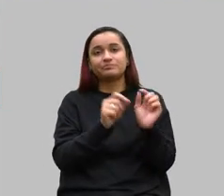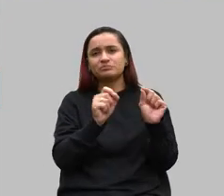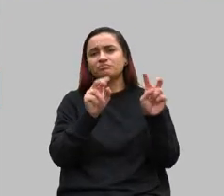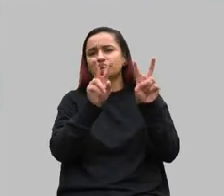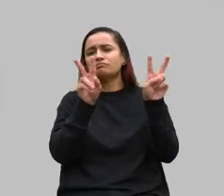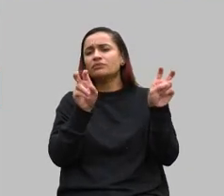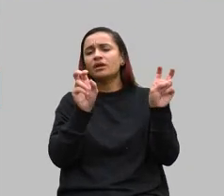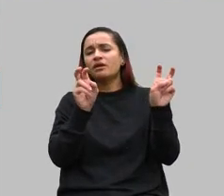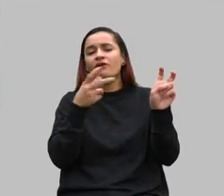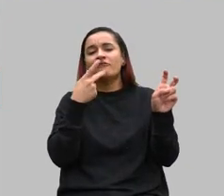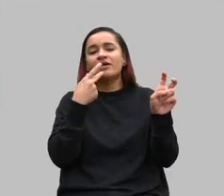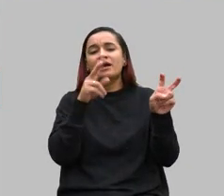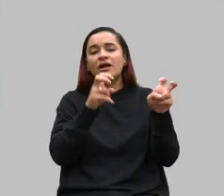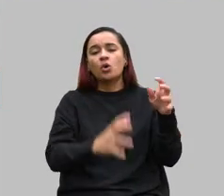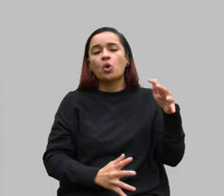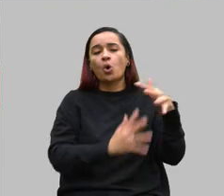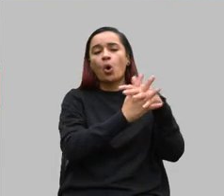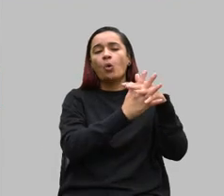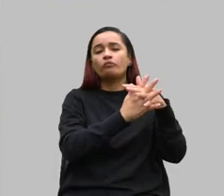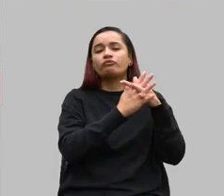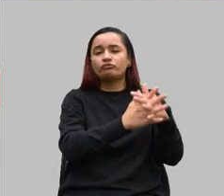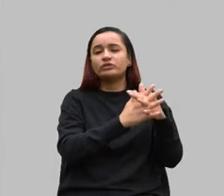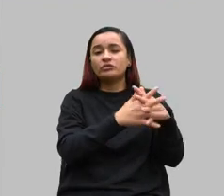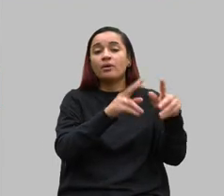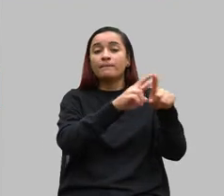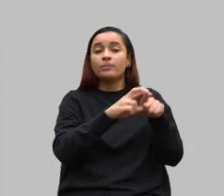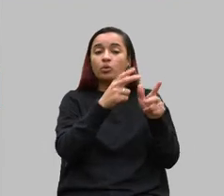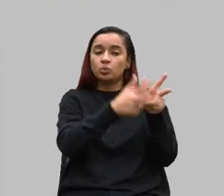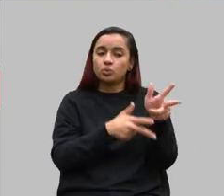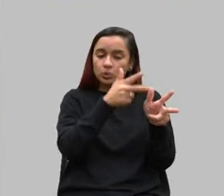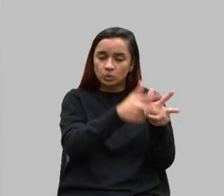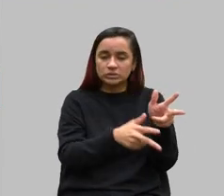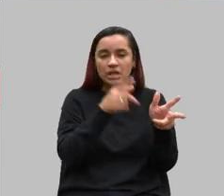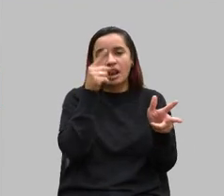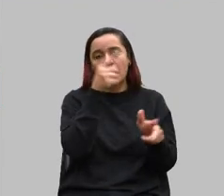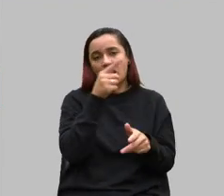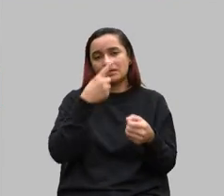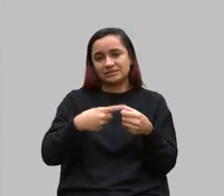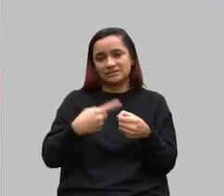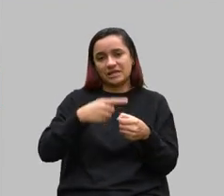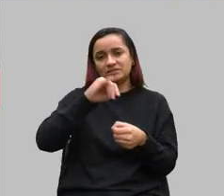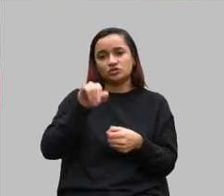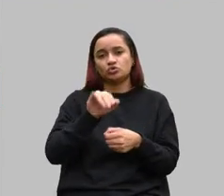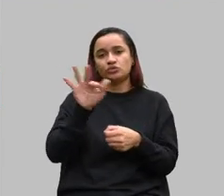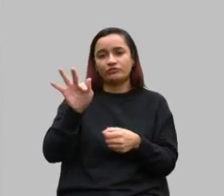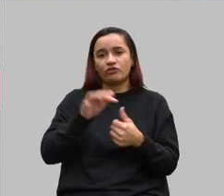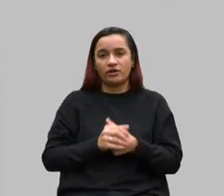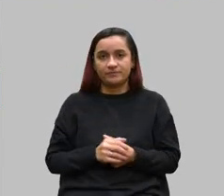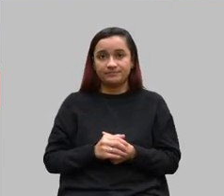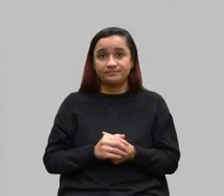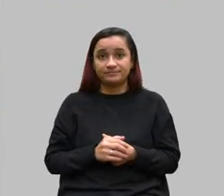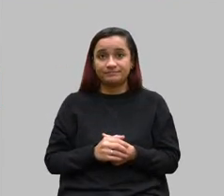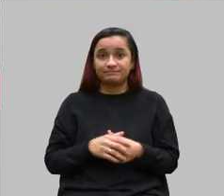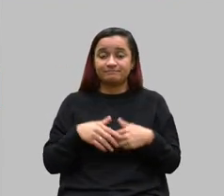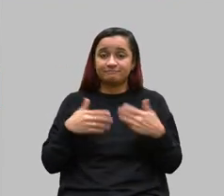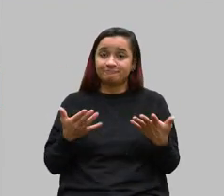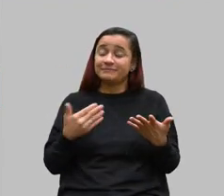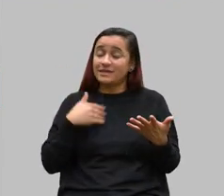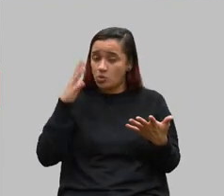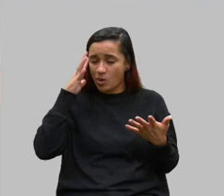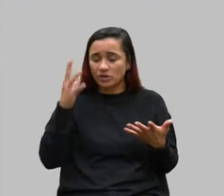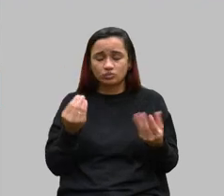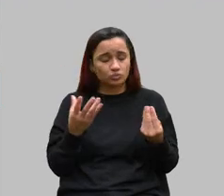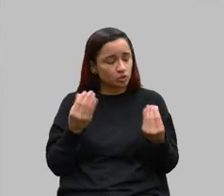os tais conflitos gerados pela linha férrea em Juiz de Fora acho muito pouco para o juiz de